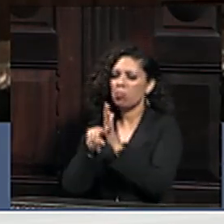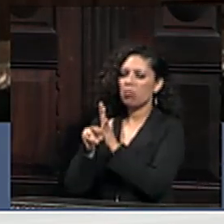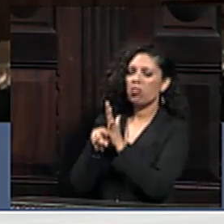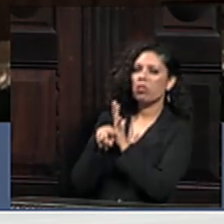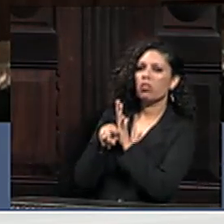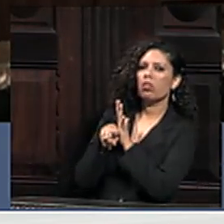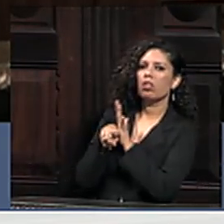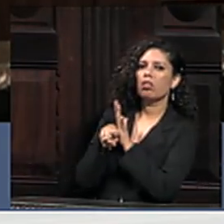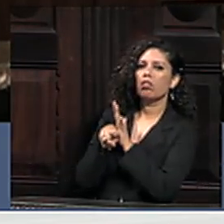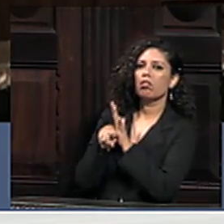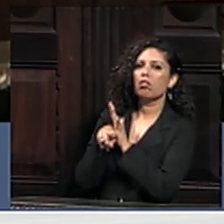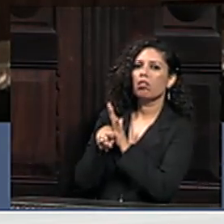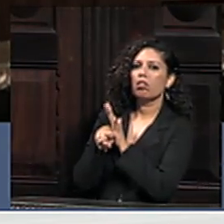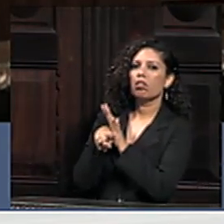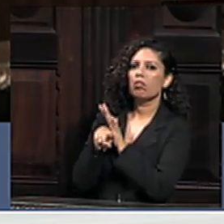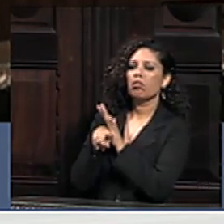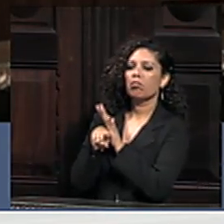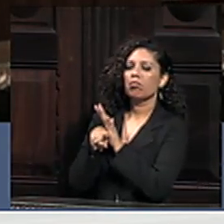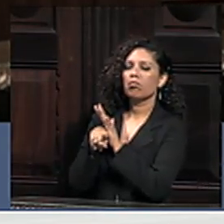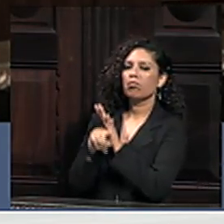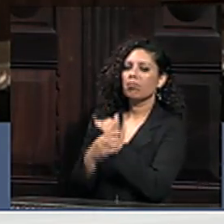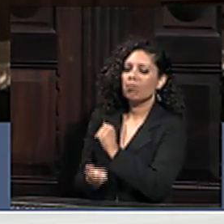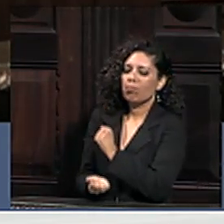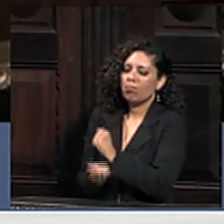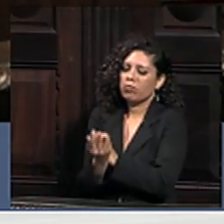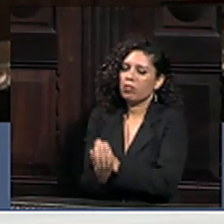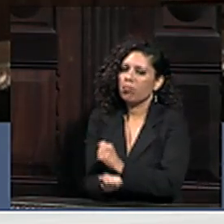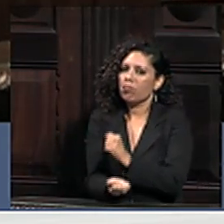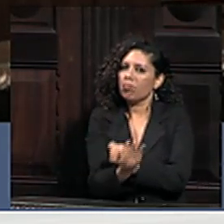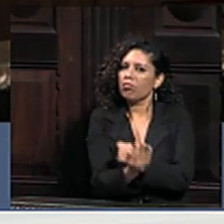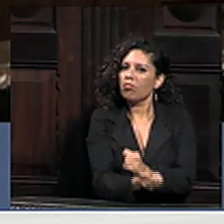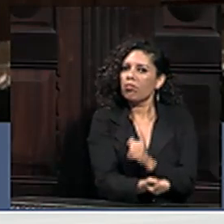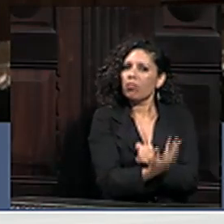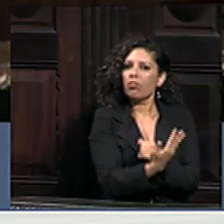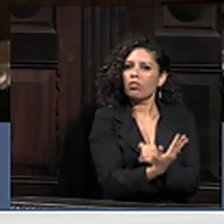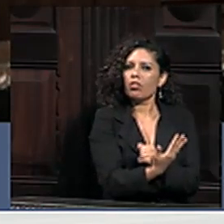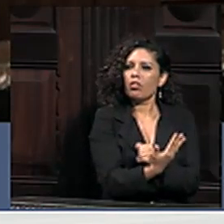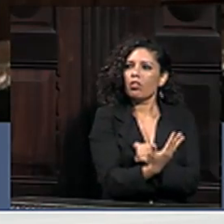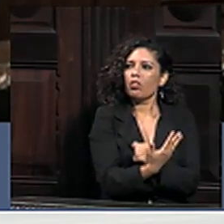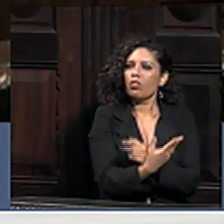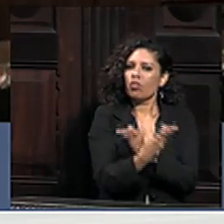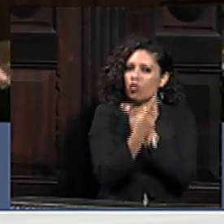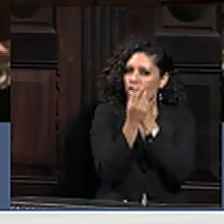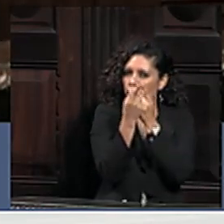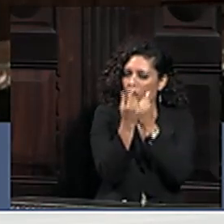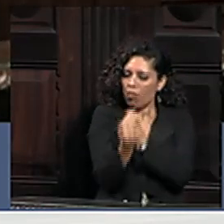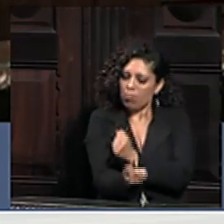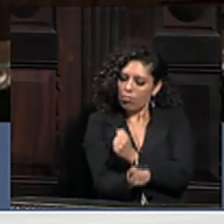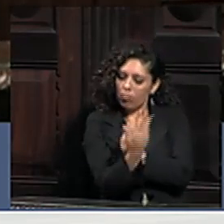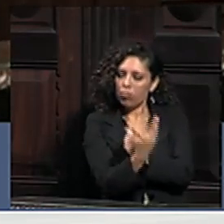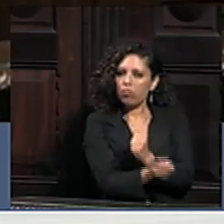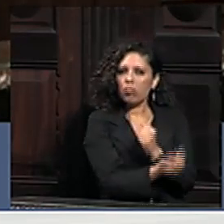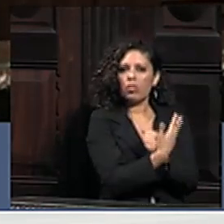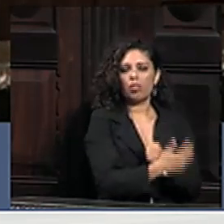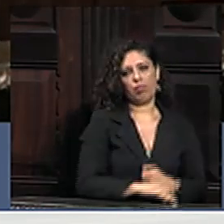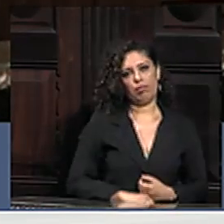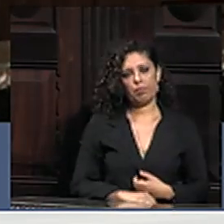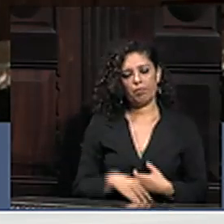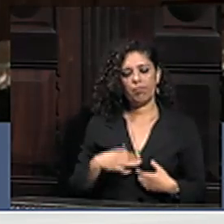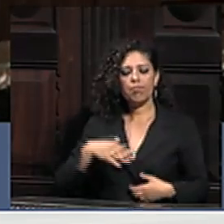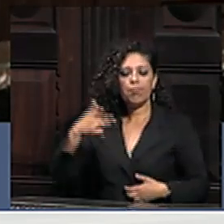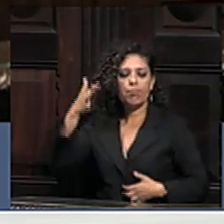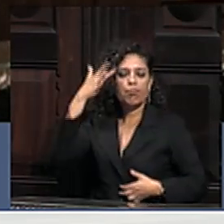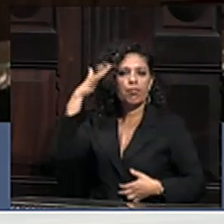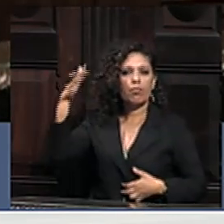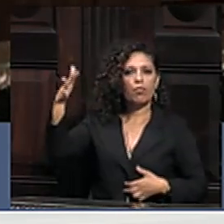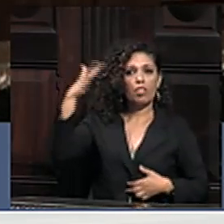que o cometem, que é o crime da lavagem de dinheiro. Estou imaginando que